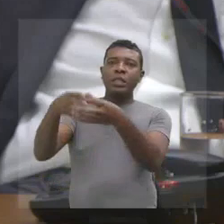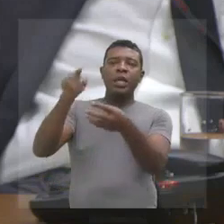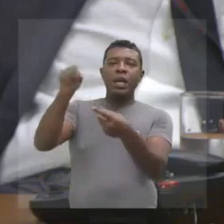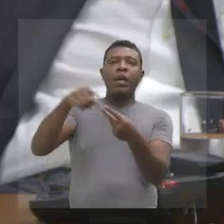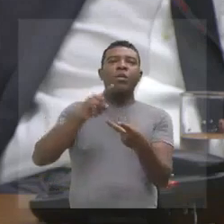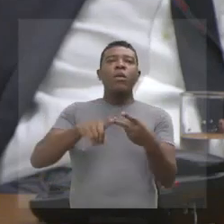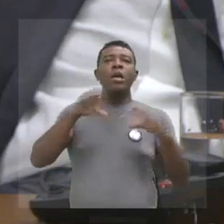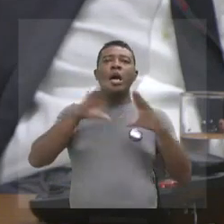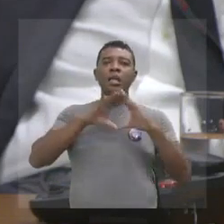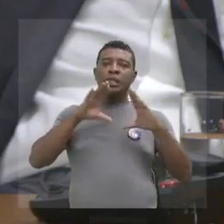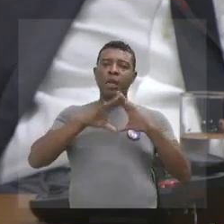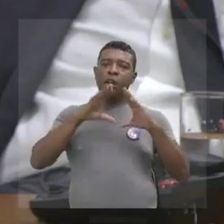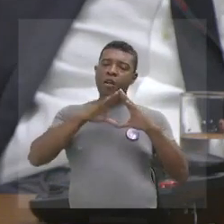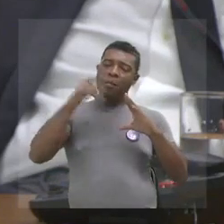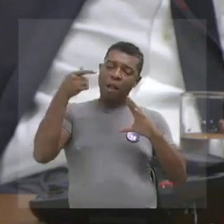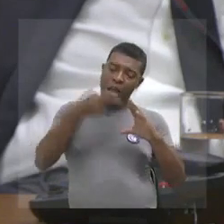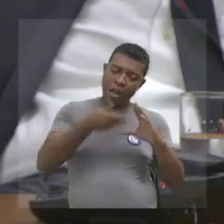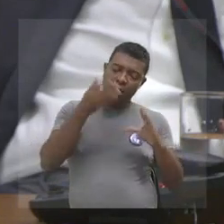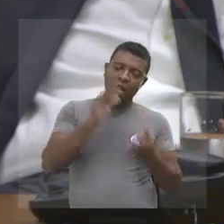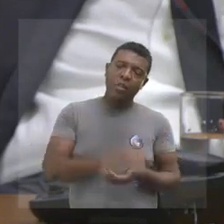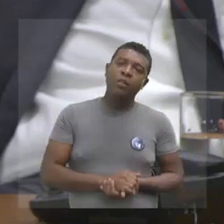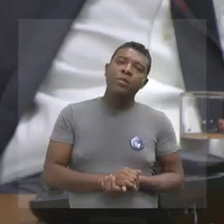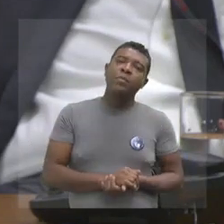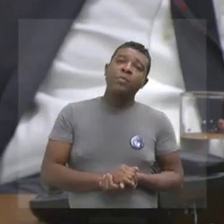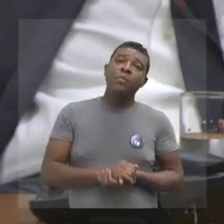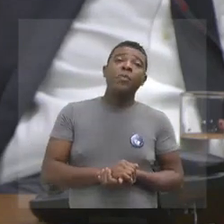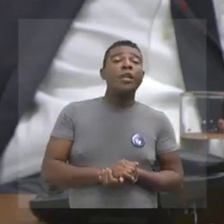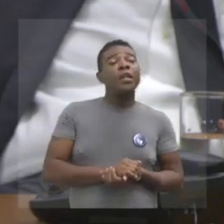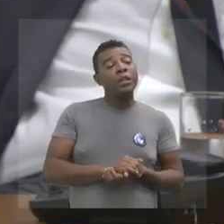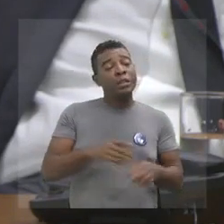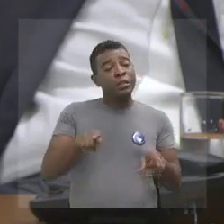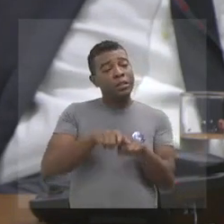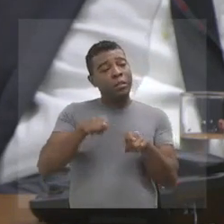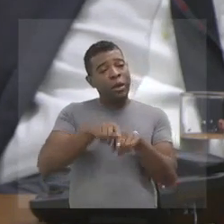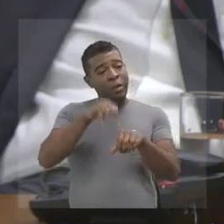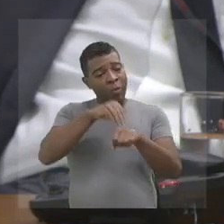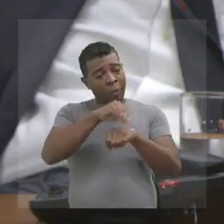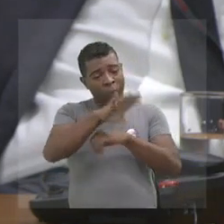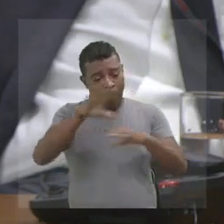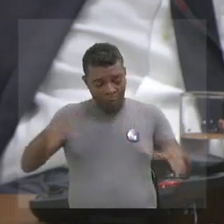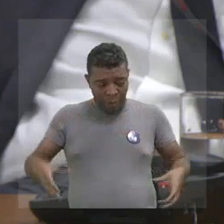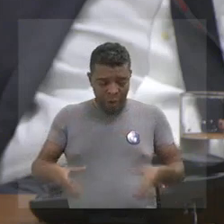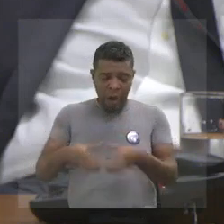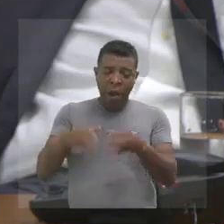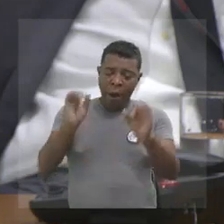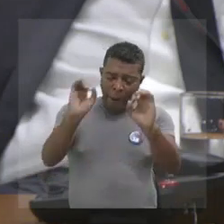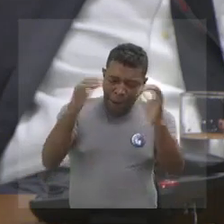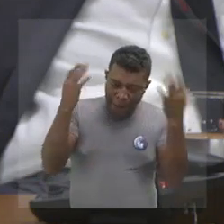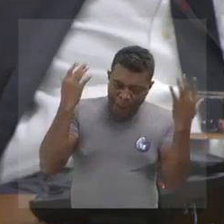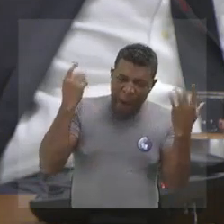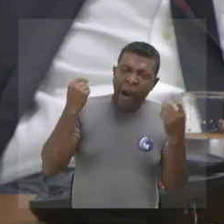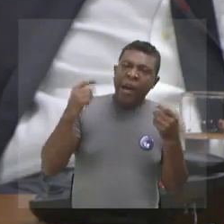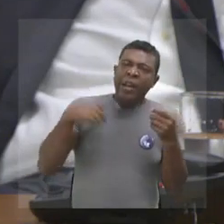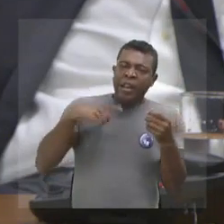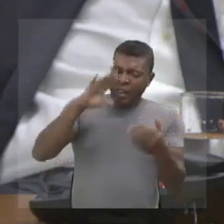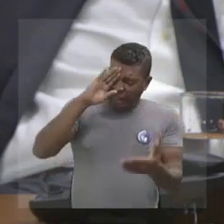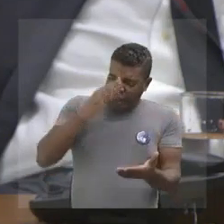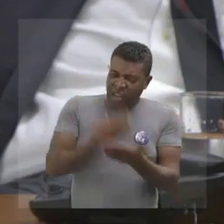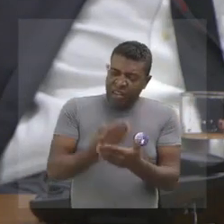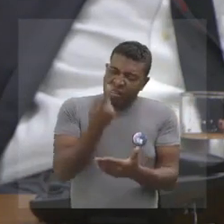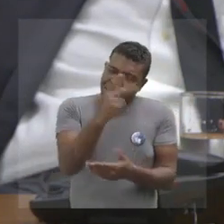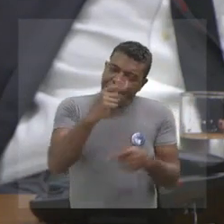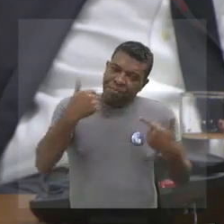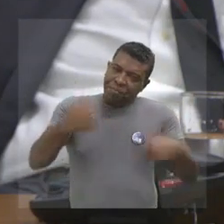Legislativa é dizer que esta comissão de Meio Ambiente tem confiança no trabalho que você tem